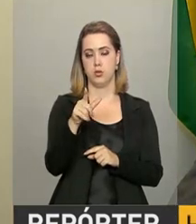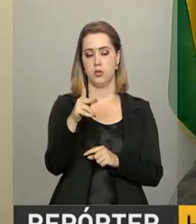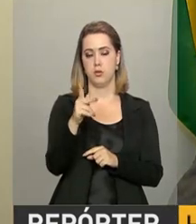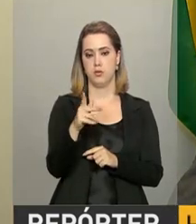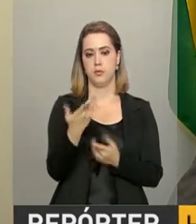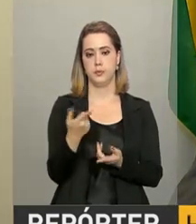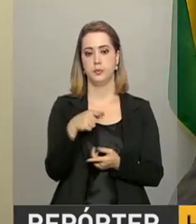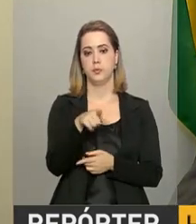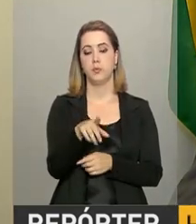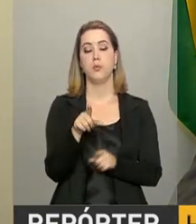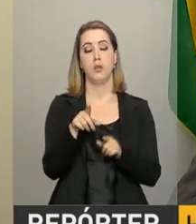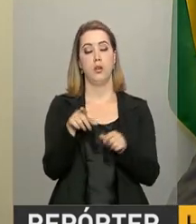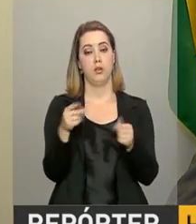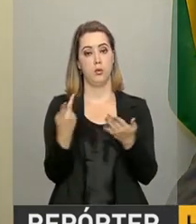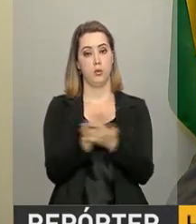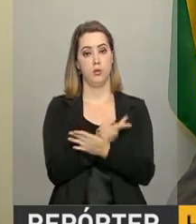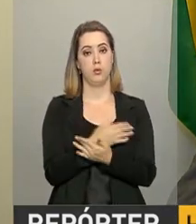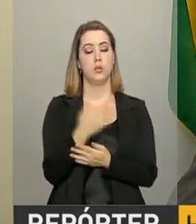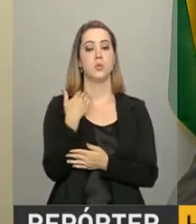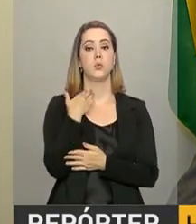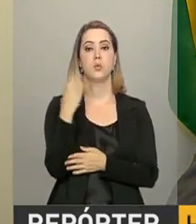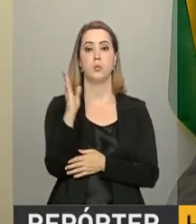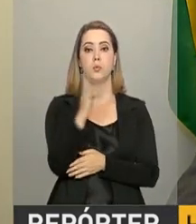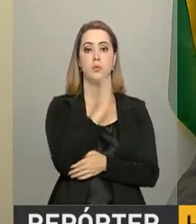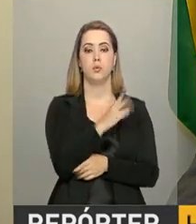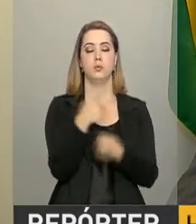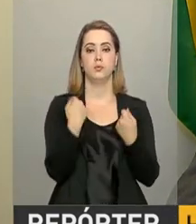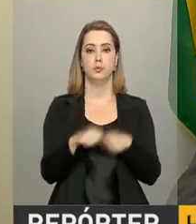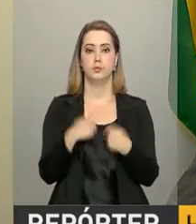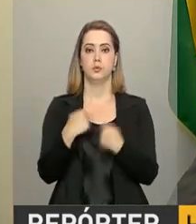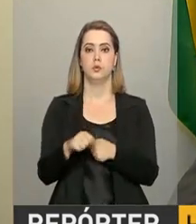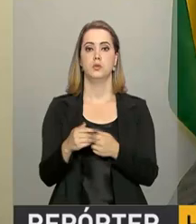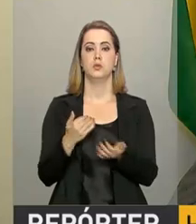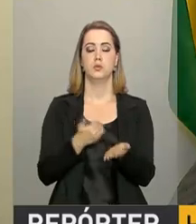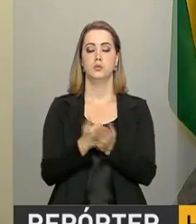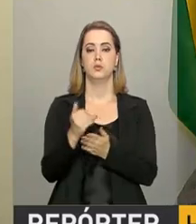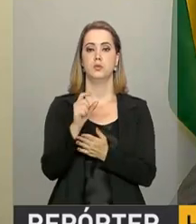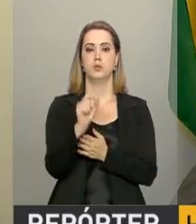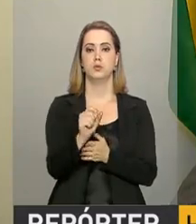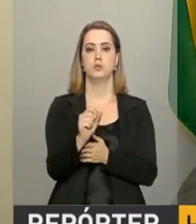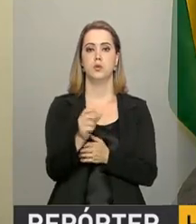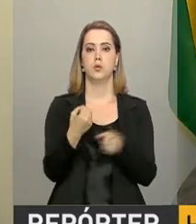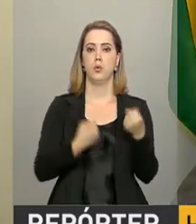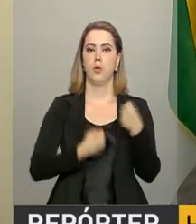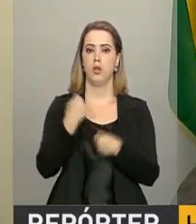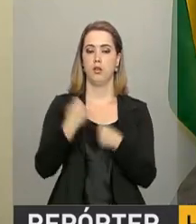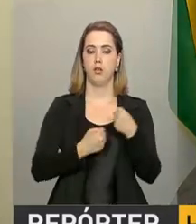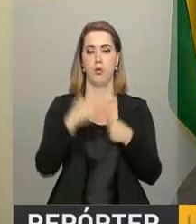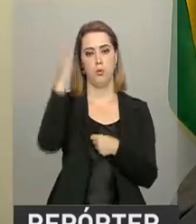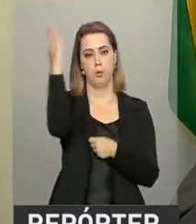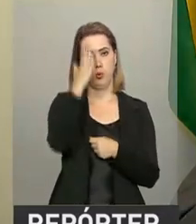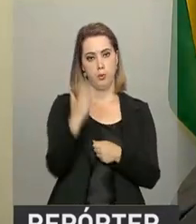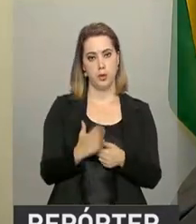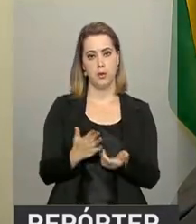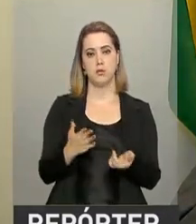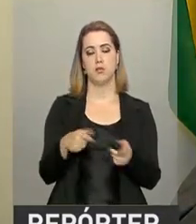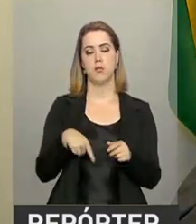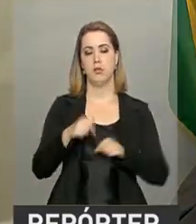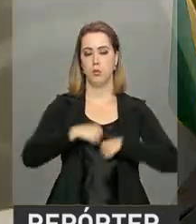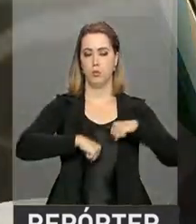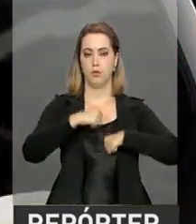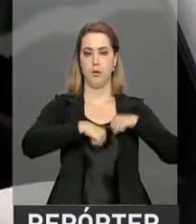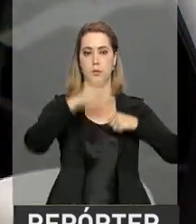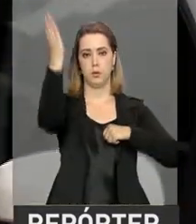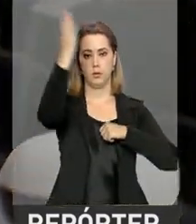Brasil e a exigência Inicial é que seja um carro nacional um carro produzido no